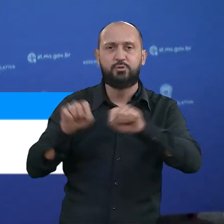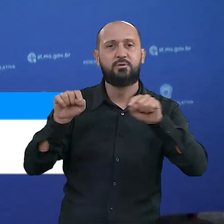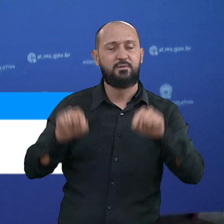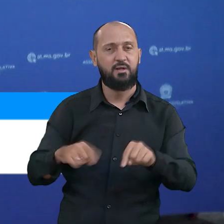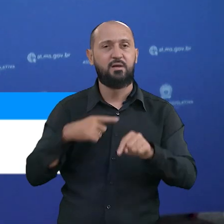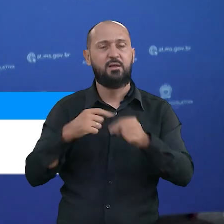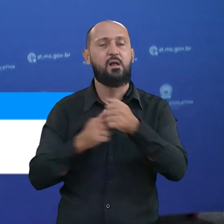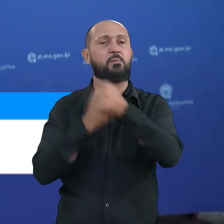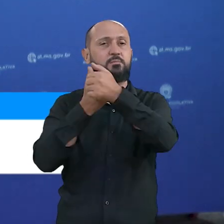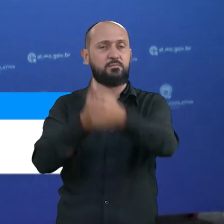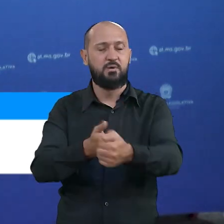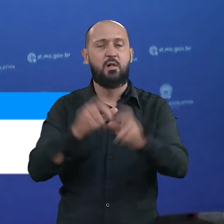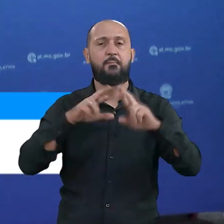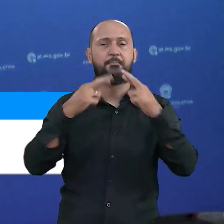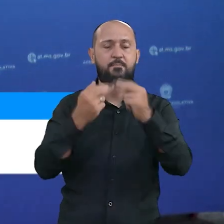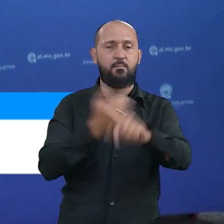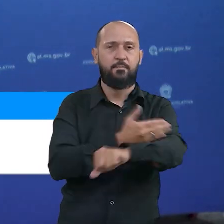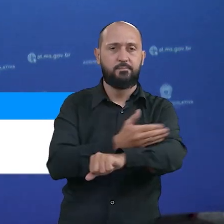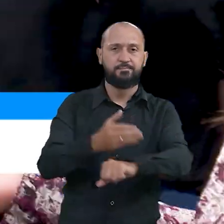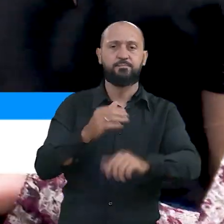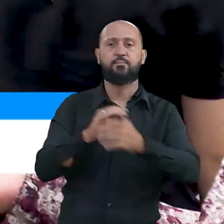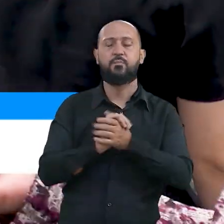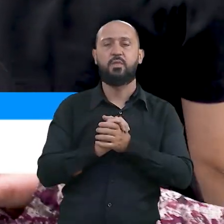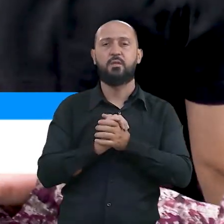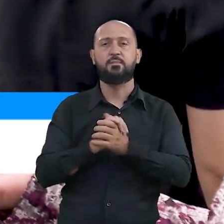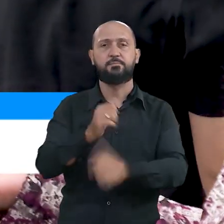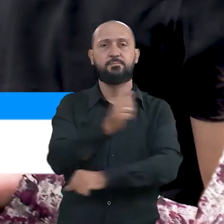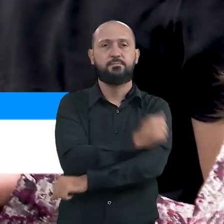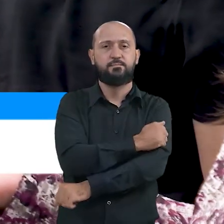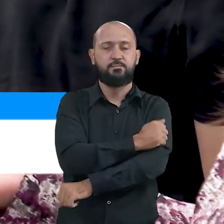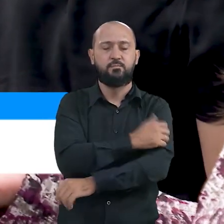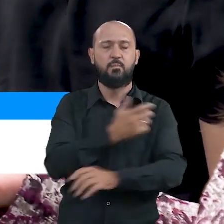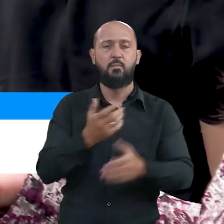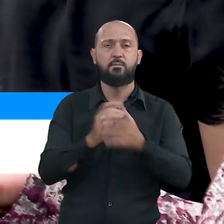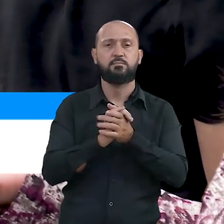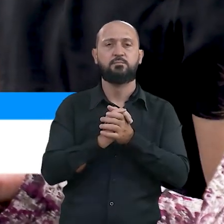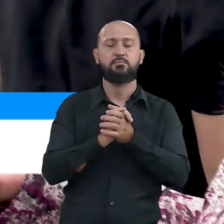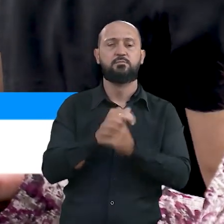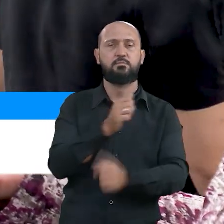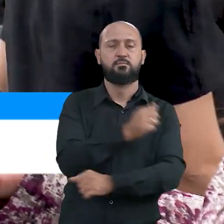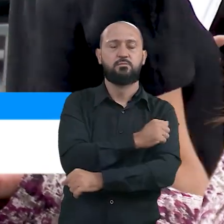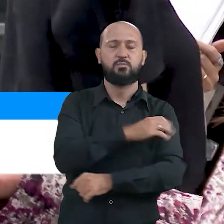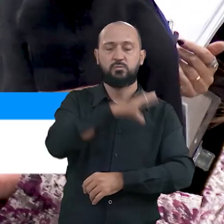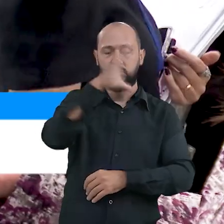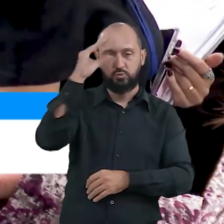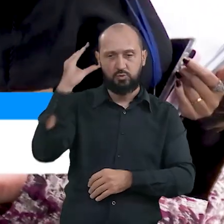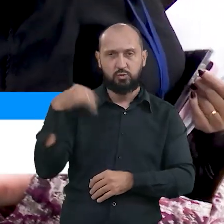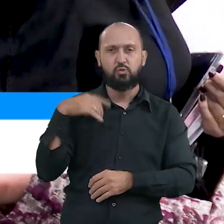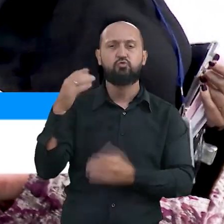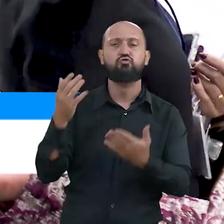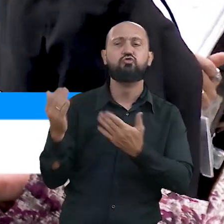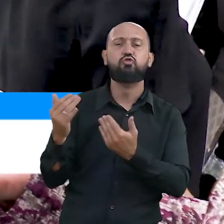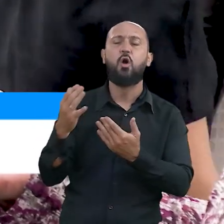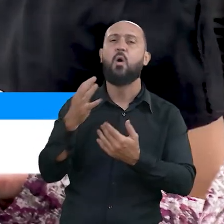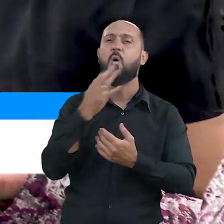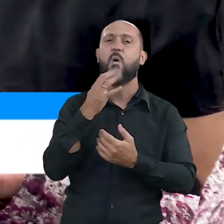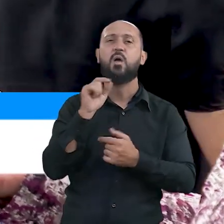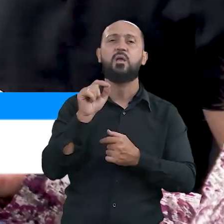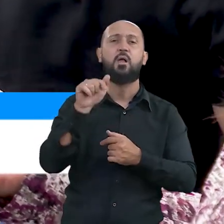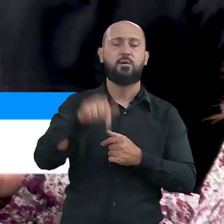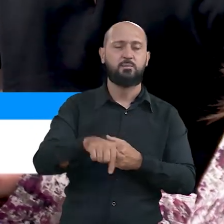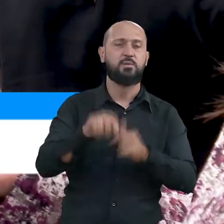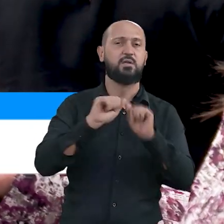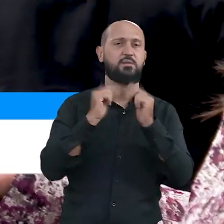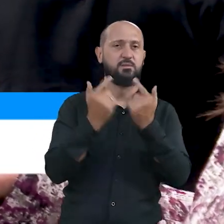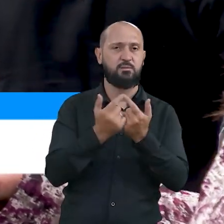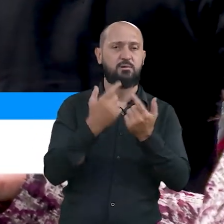Poder Legislativo e acompanharam a sessão plenária. Os nossos estudantes, os nossos adolescentes, jovens, conhecer como é que